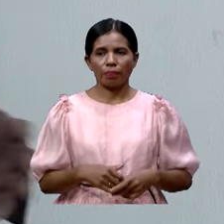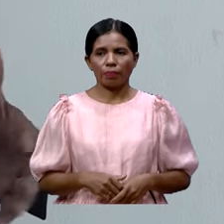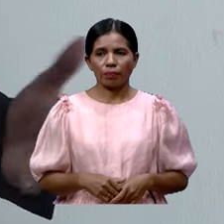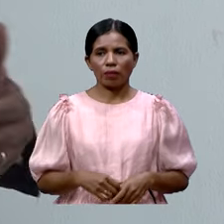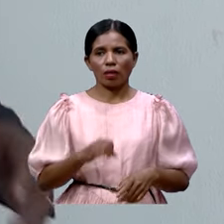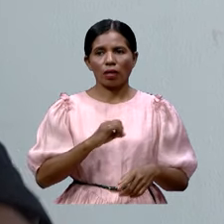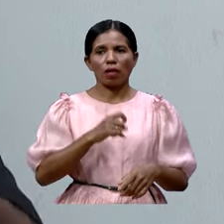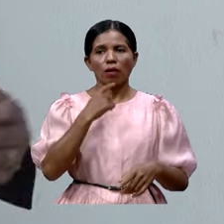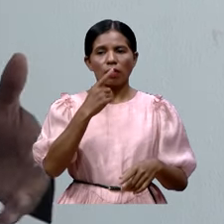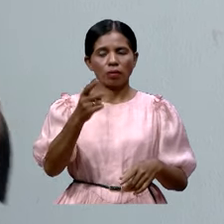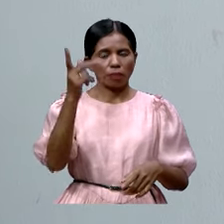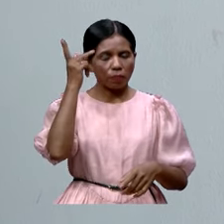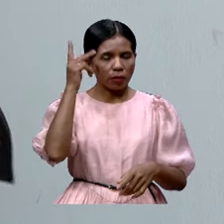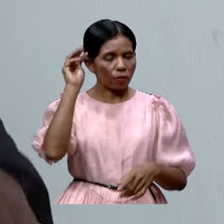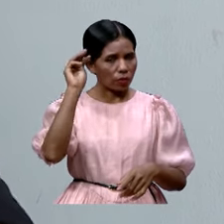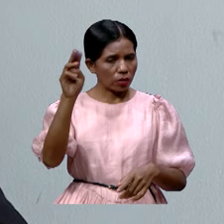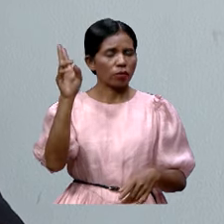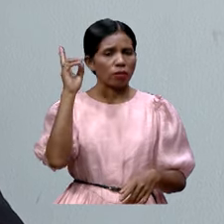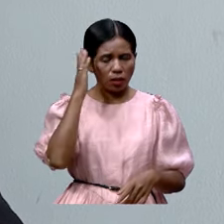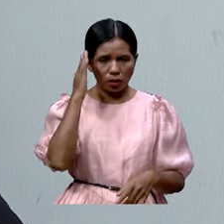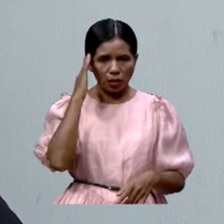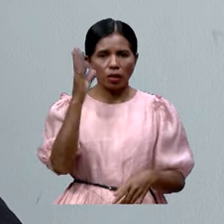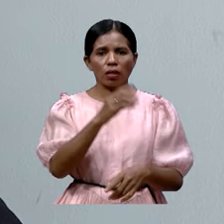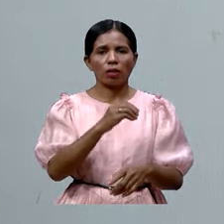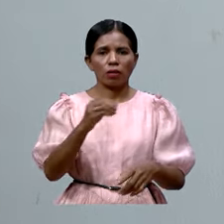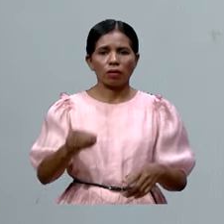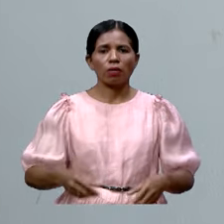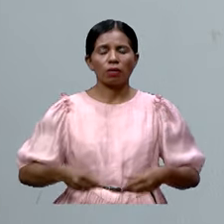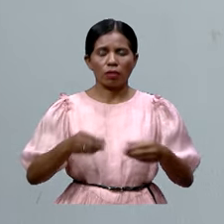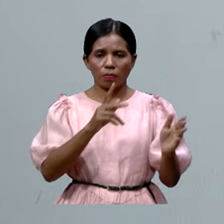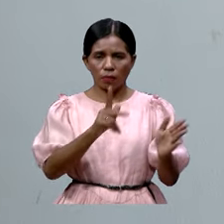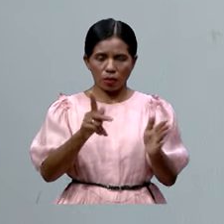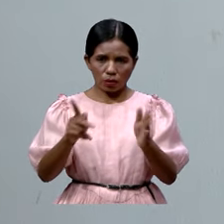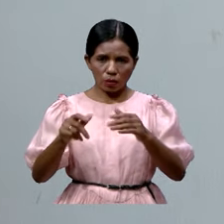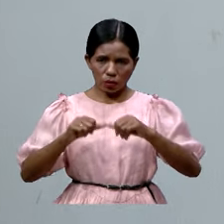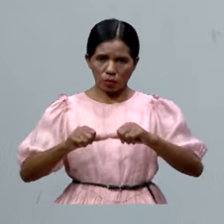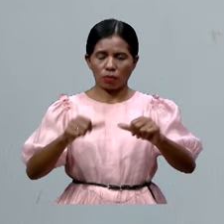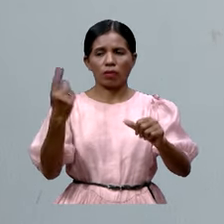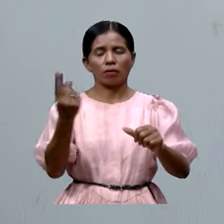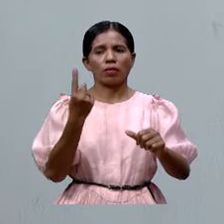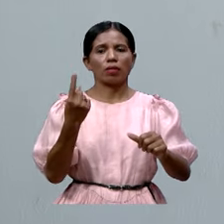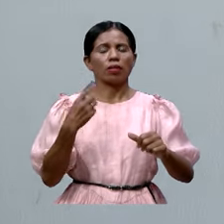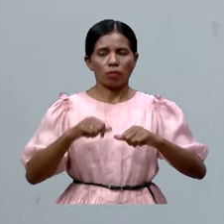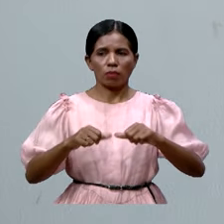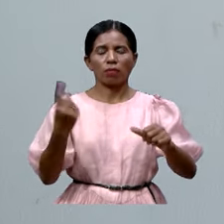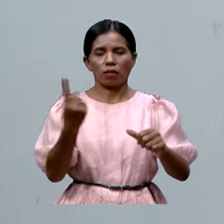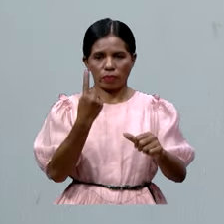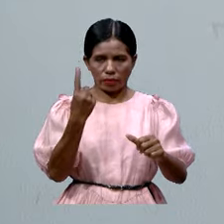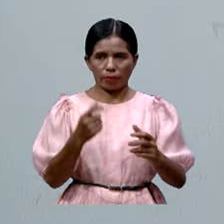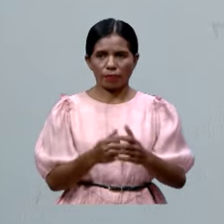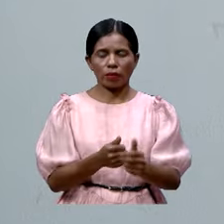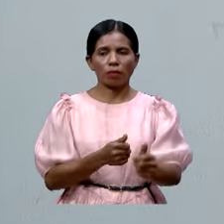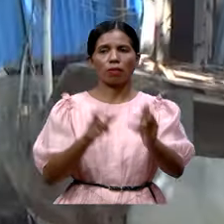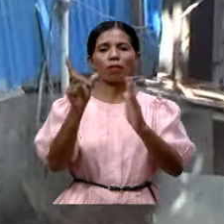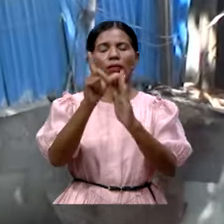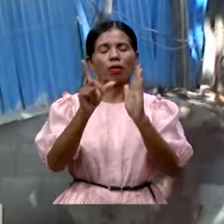Hau hato e primeiro-ministro Rona e a minha discussão nit. Plano nese lá hau nit. Nese lá na fata, de tuir retlei nebe,